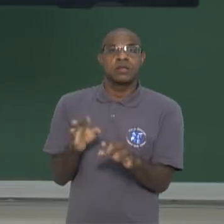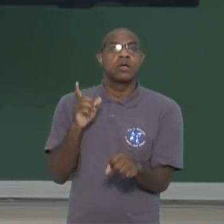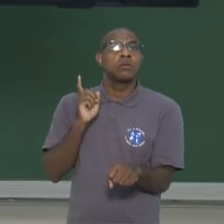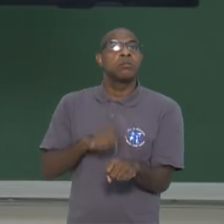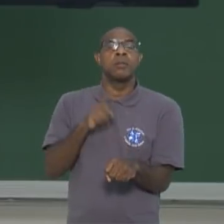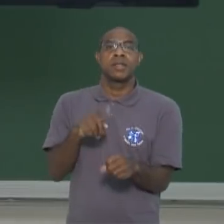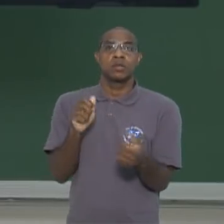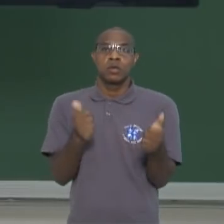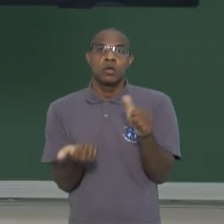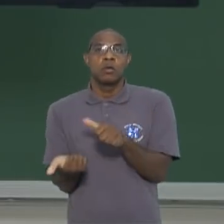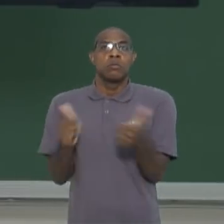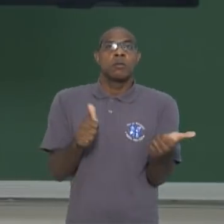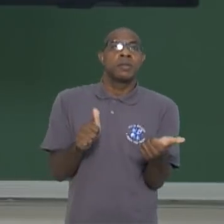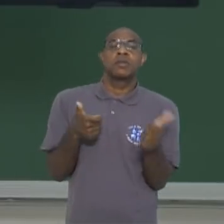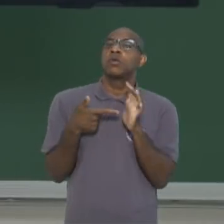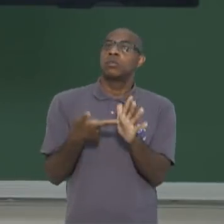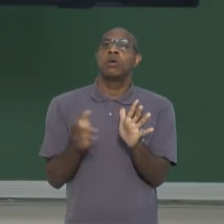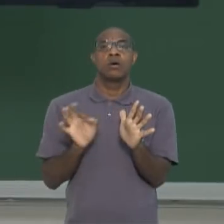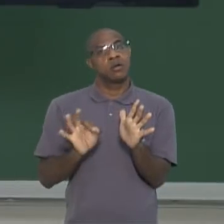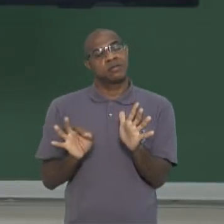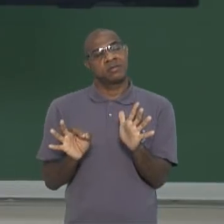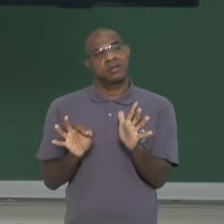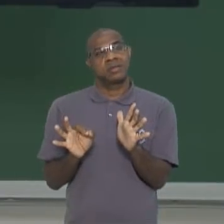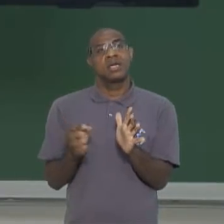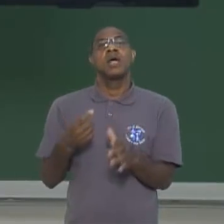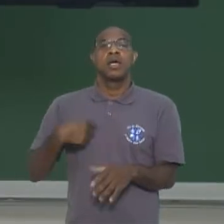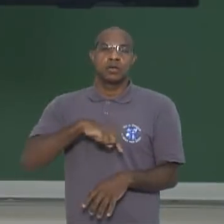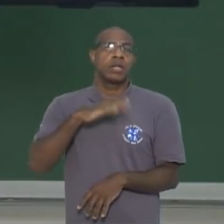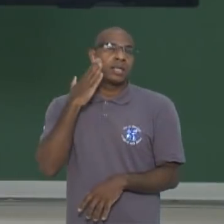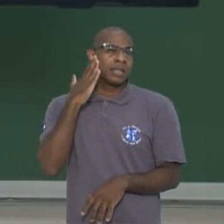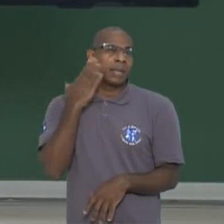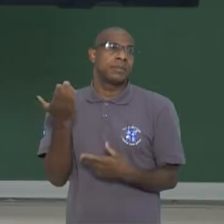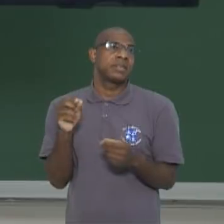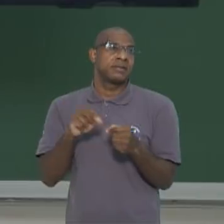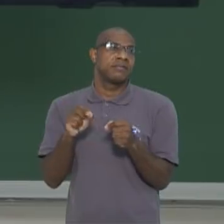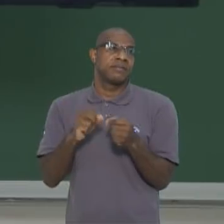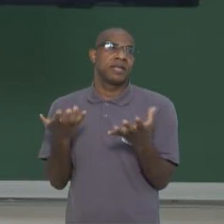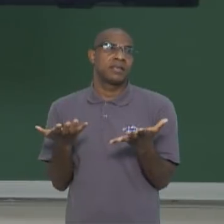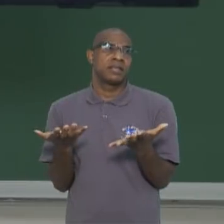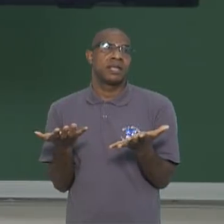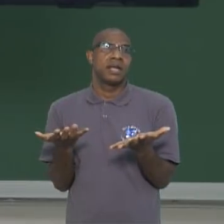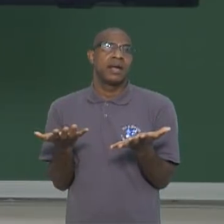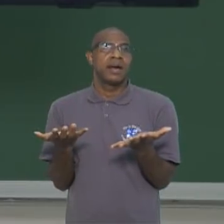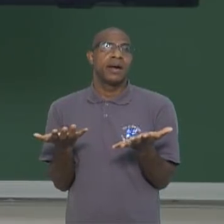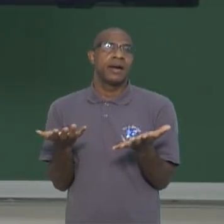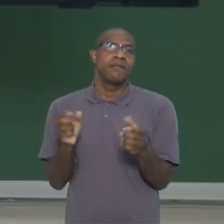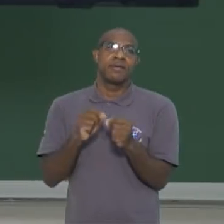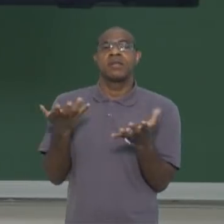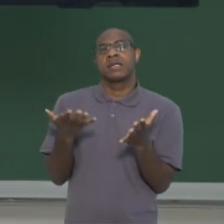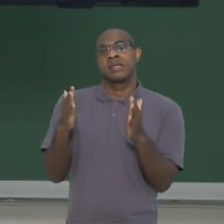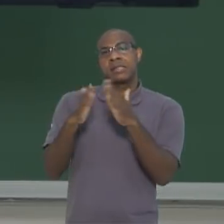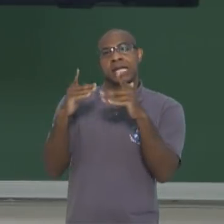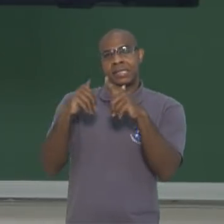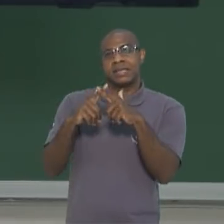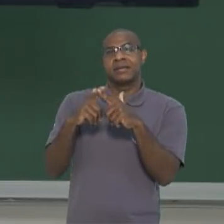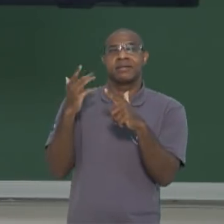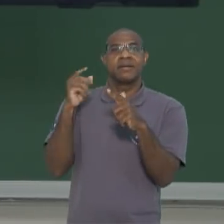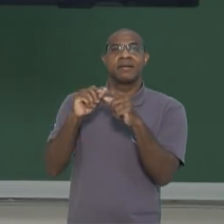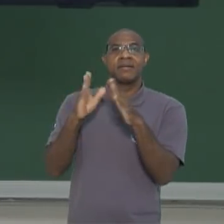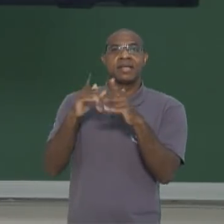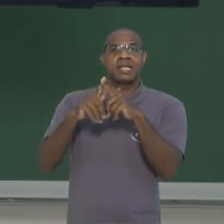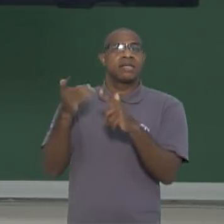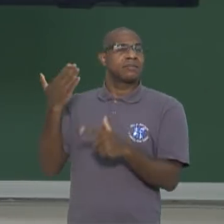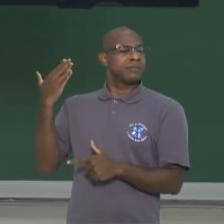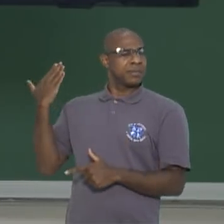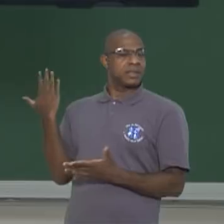do batismo de Clovis. A gente sempre sabe que foi feito pelo bispo Remígio, né, na Catedral de Reims, mas a gente não